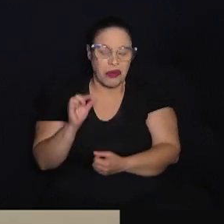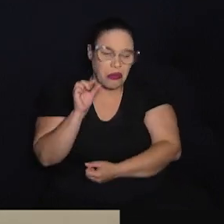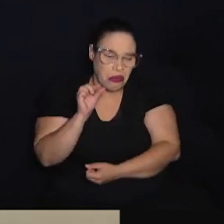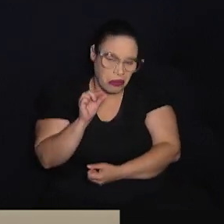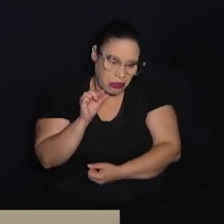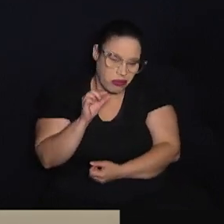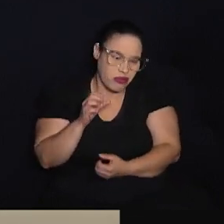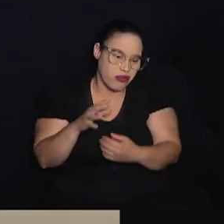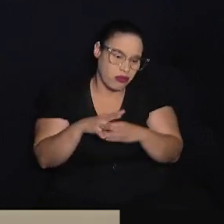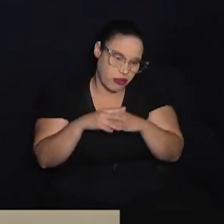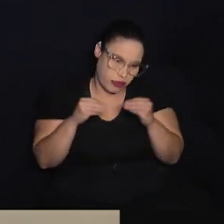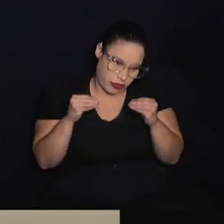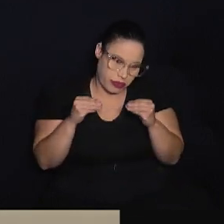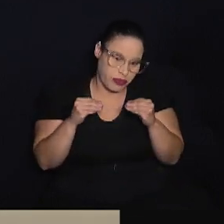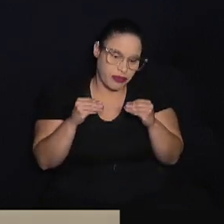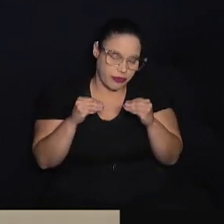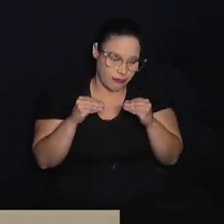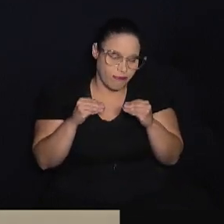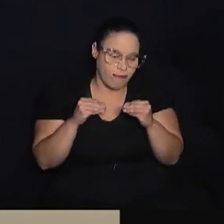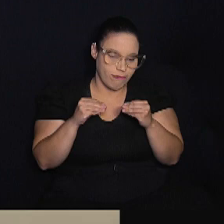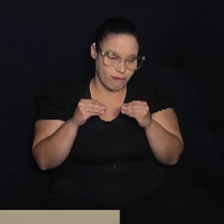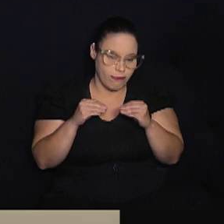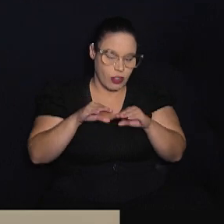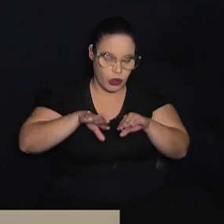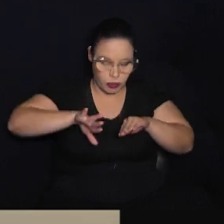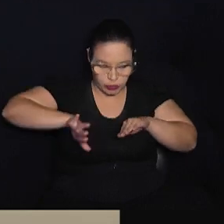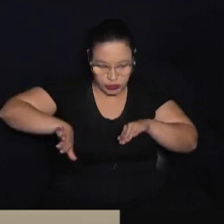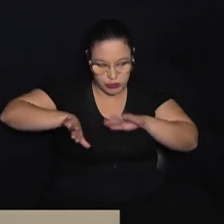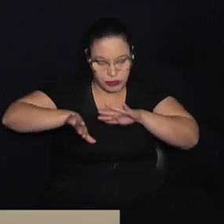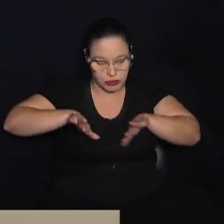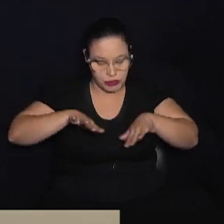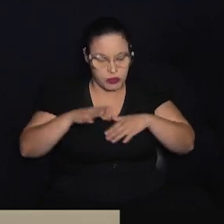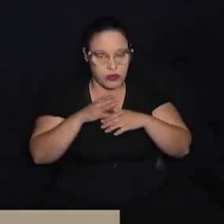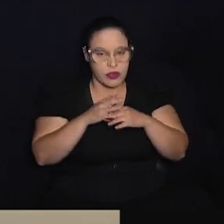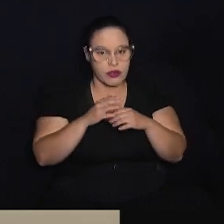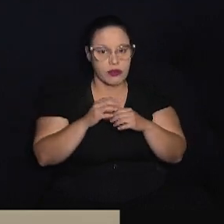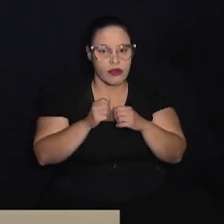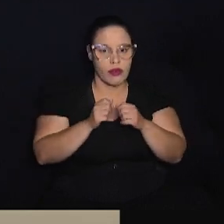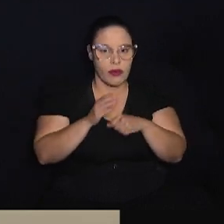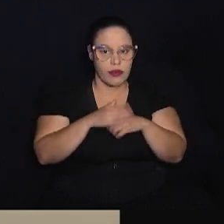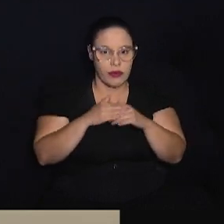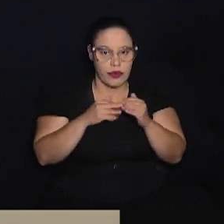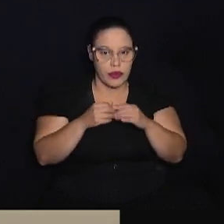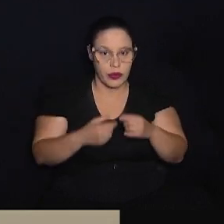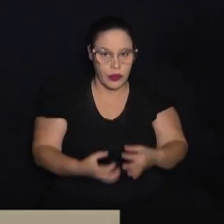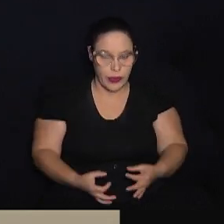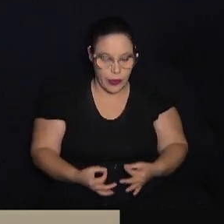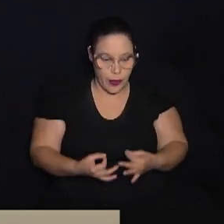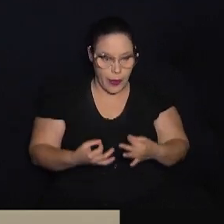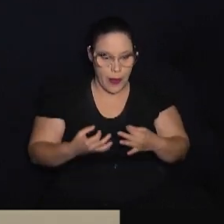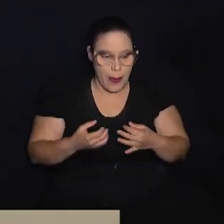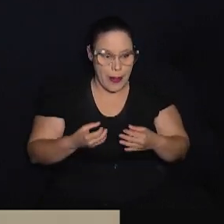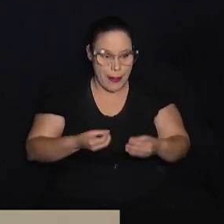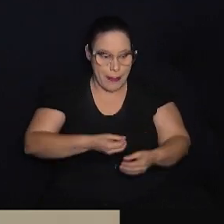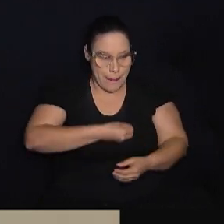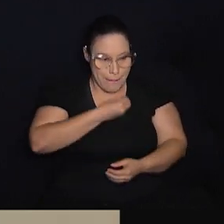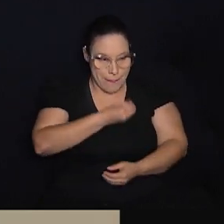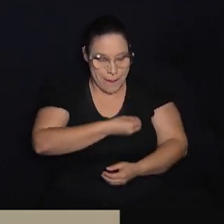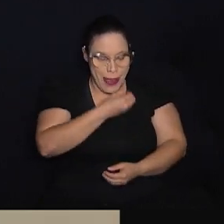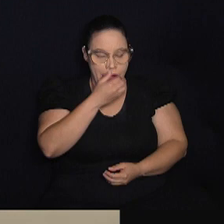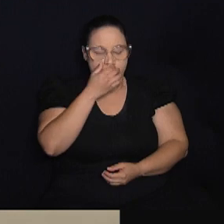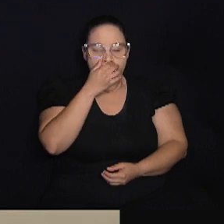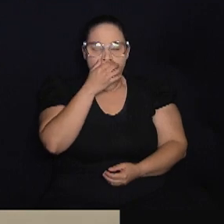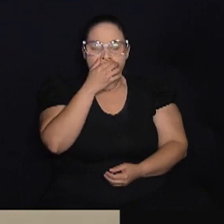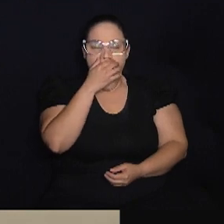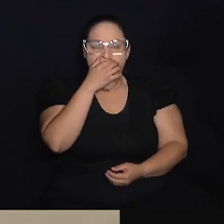pequena. Então, a gente tem que abrir mão de alguns tratamentos que o intuito seria aumentar a sobrevida, que